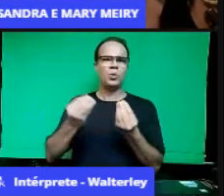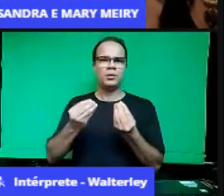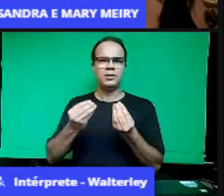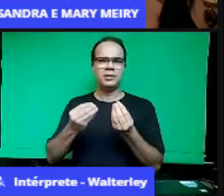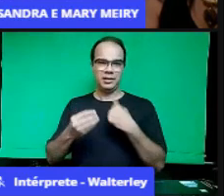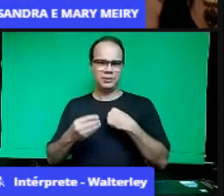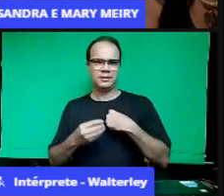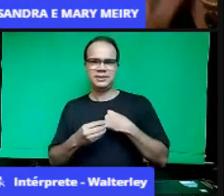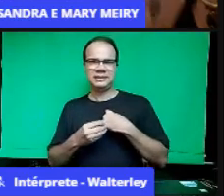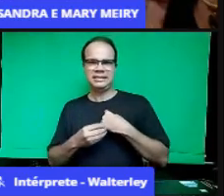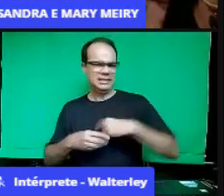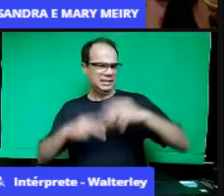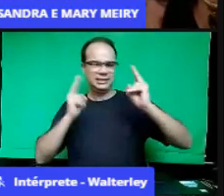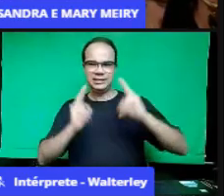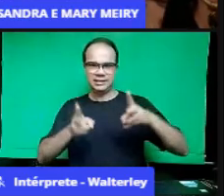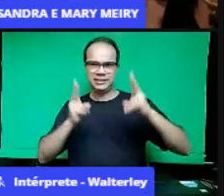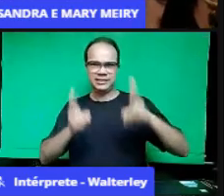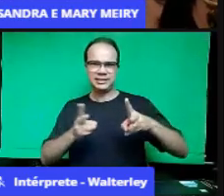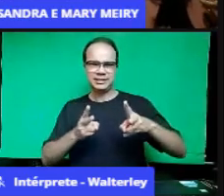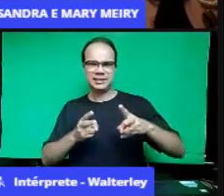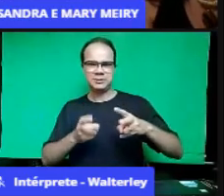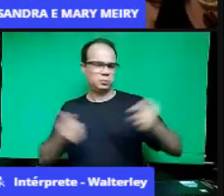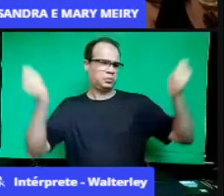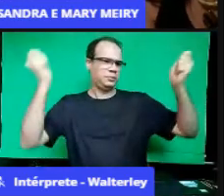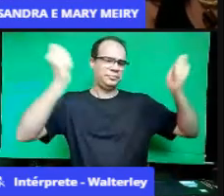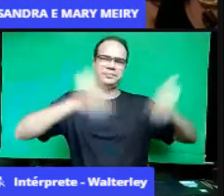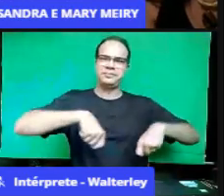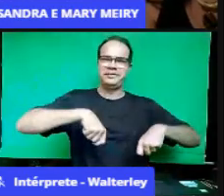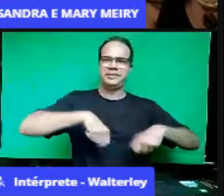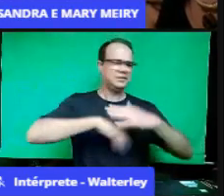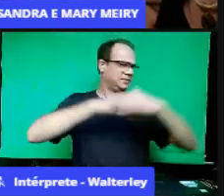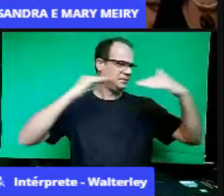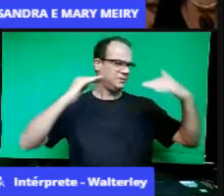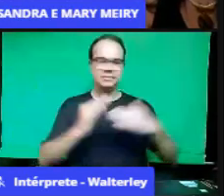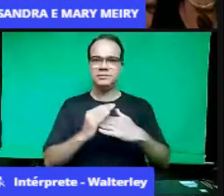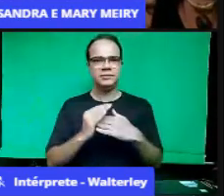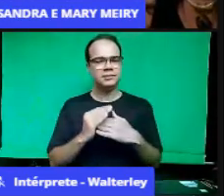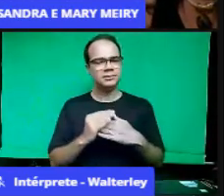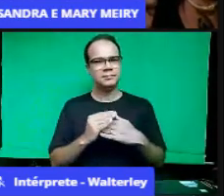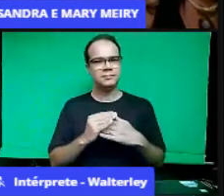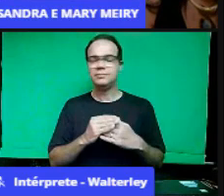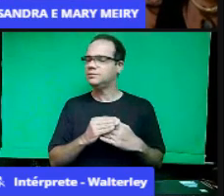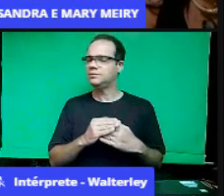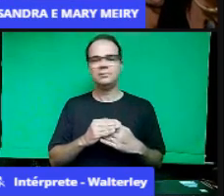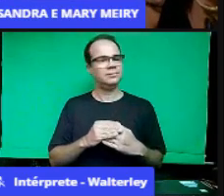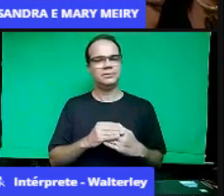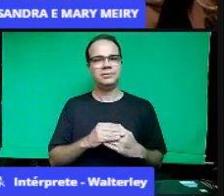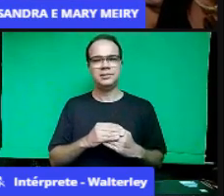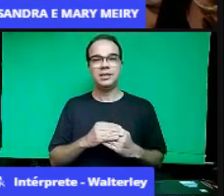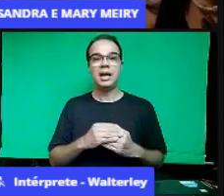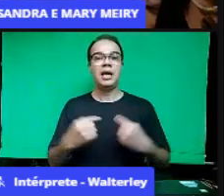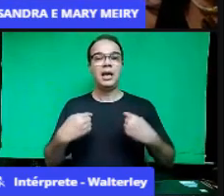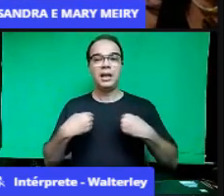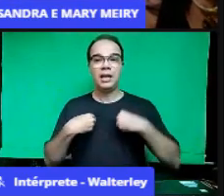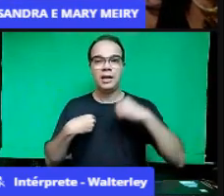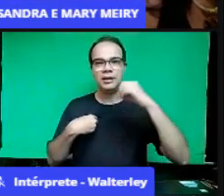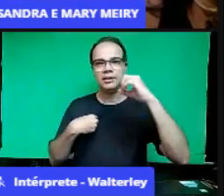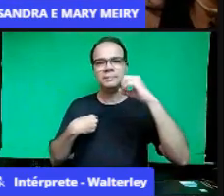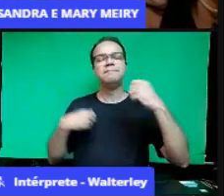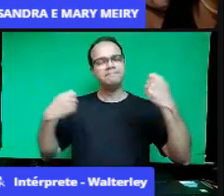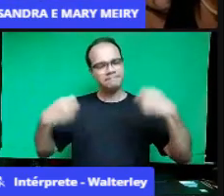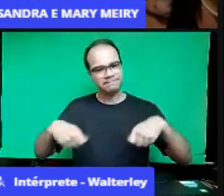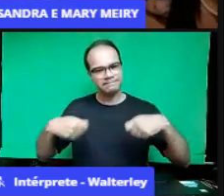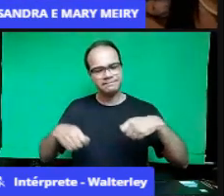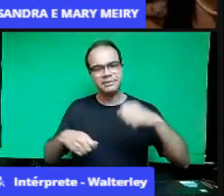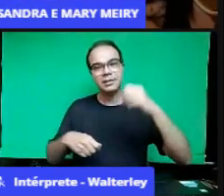acerto. Nós estamos aqui para aprender. E a aprendizagem, ela